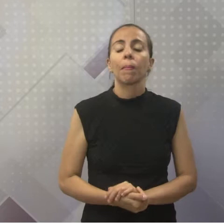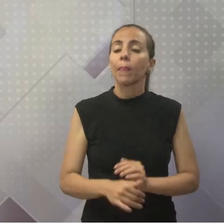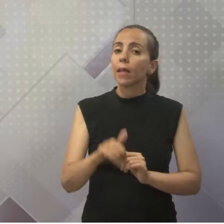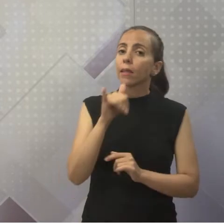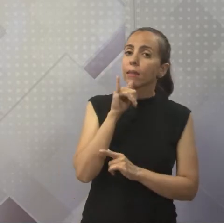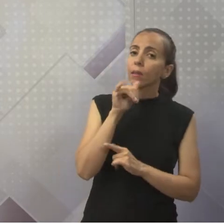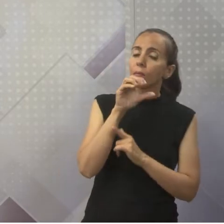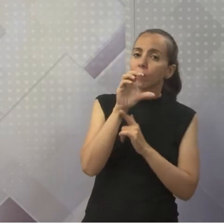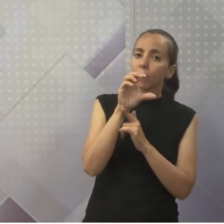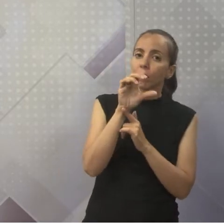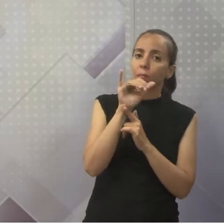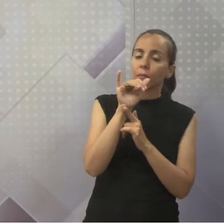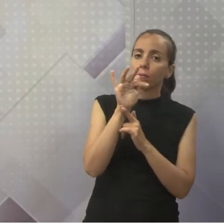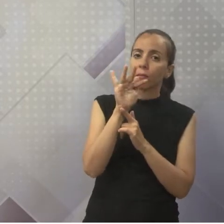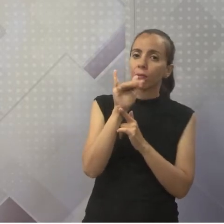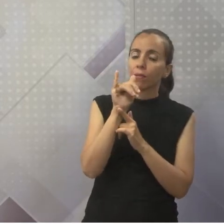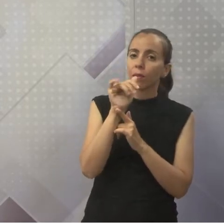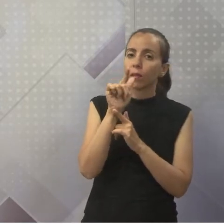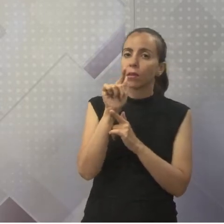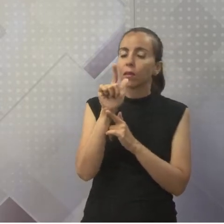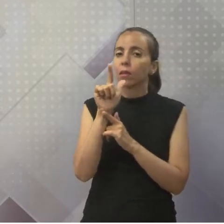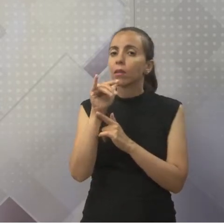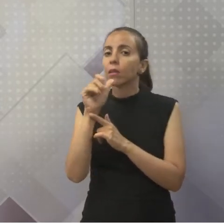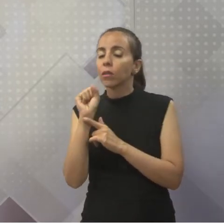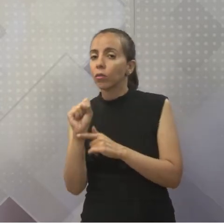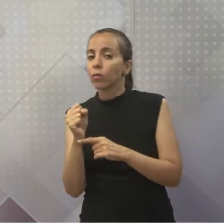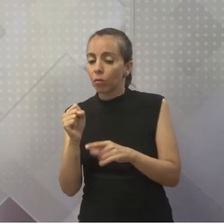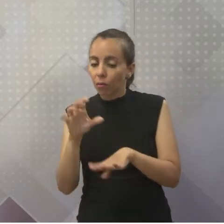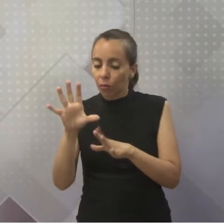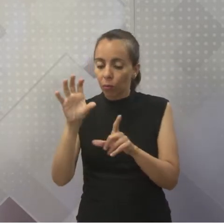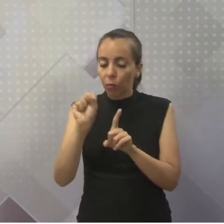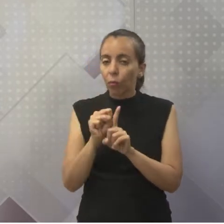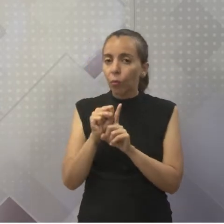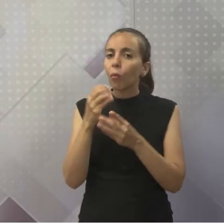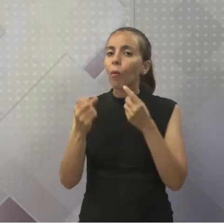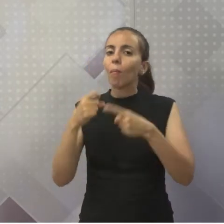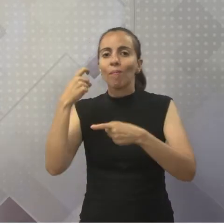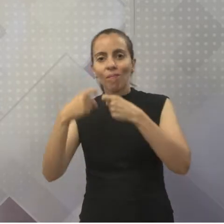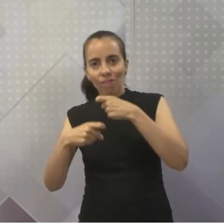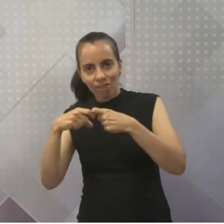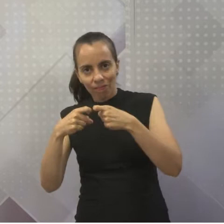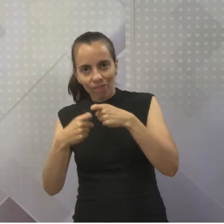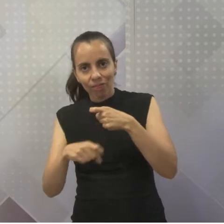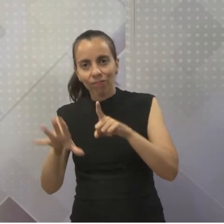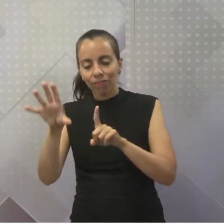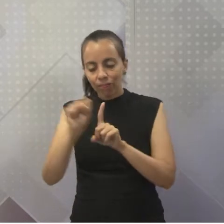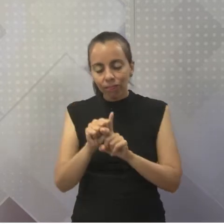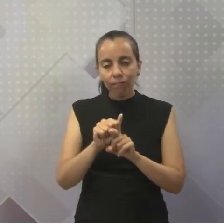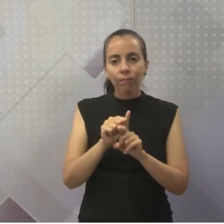sífilis, é uma doença sexualmente transmissível e que pode ocorrer